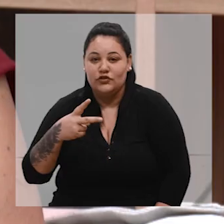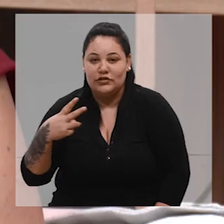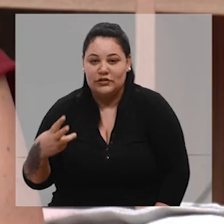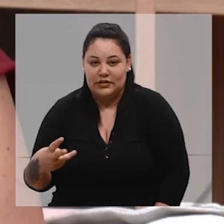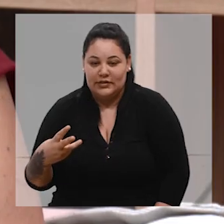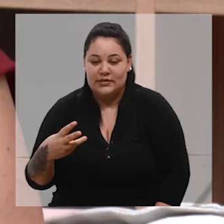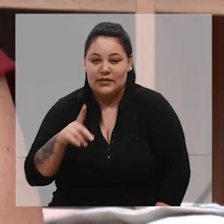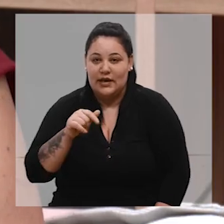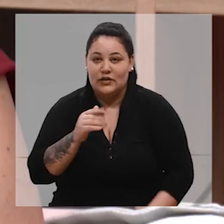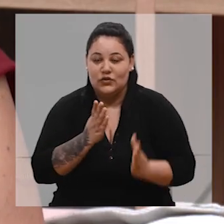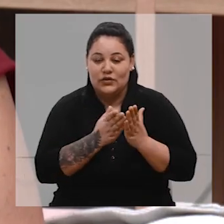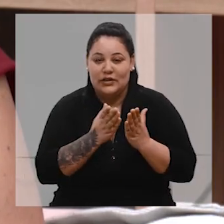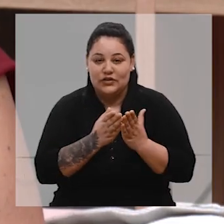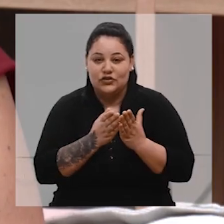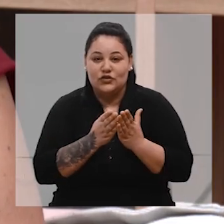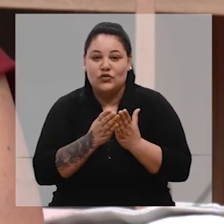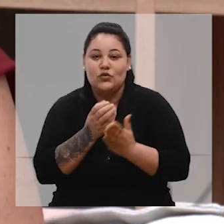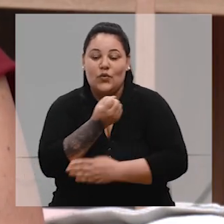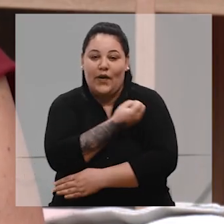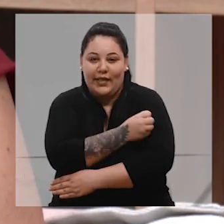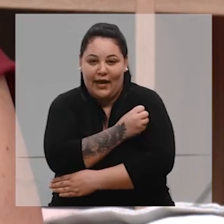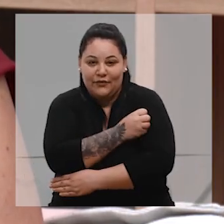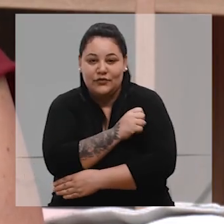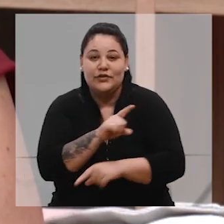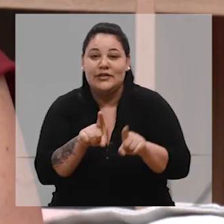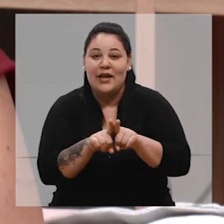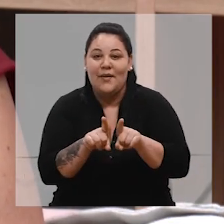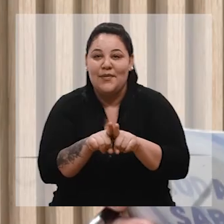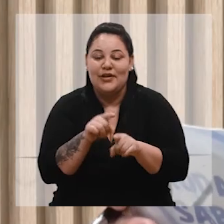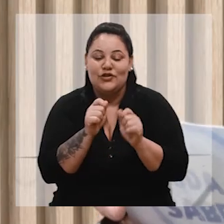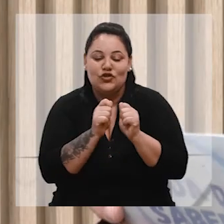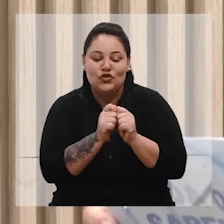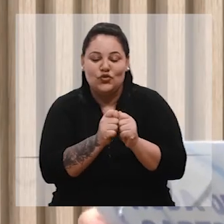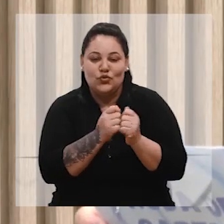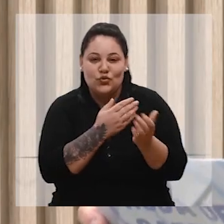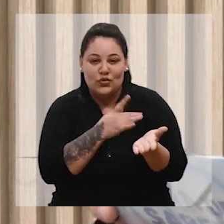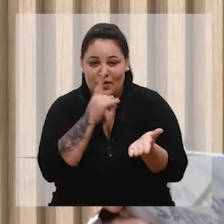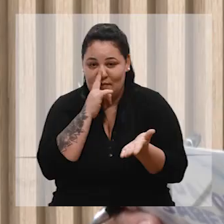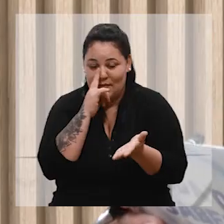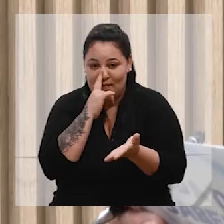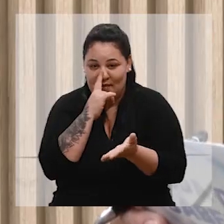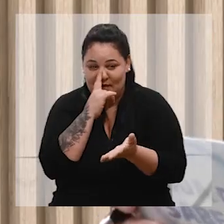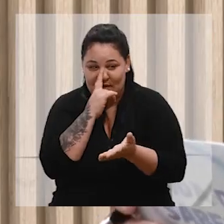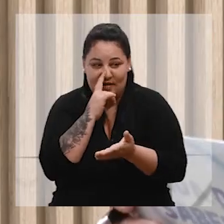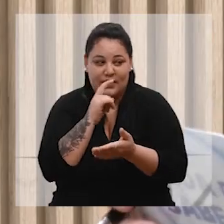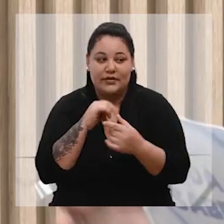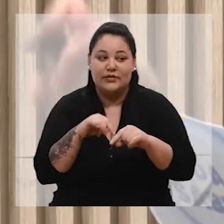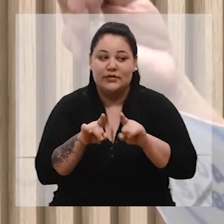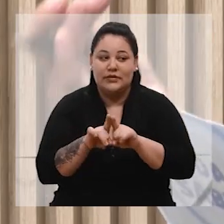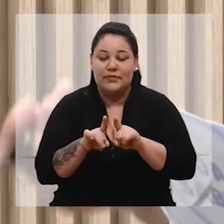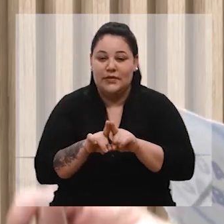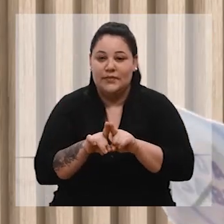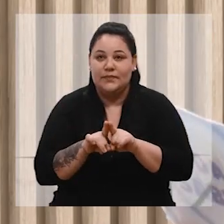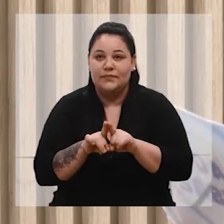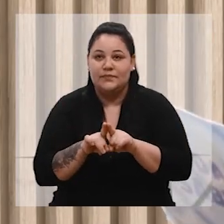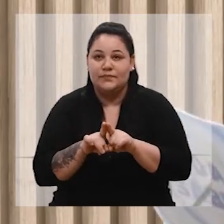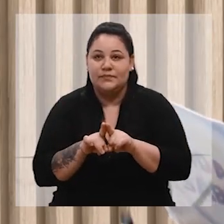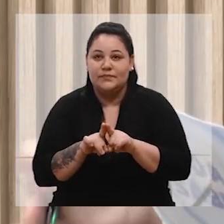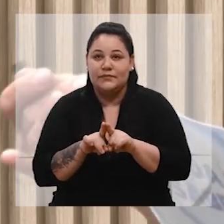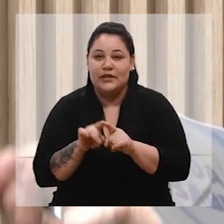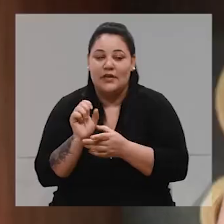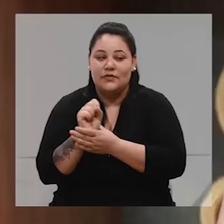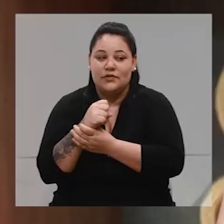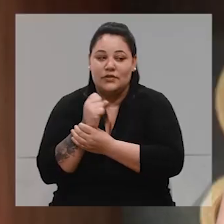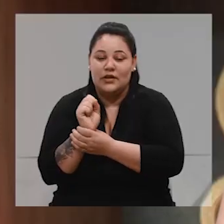do 8º ano, né? Conosco também a mãe do Léo, que é a Rosana Bis, servidora